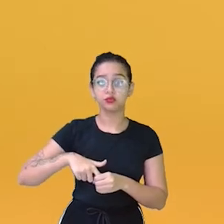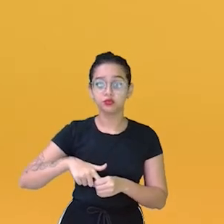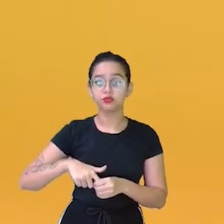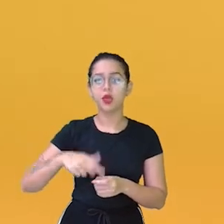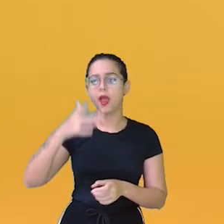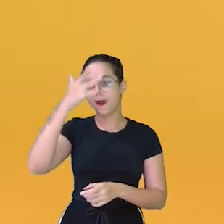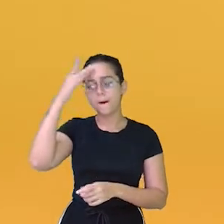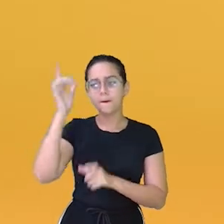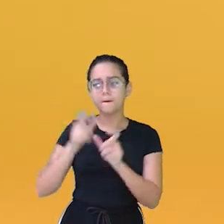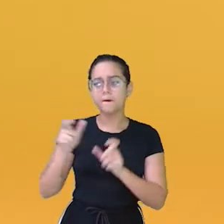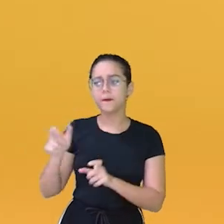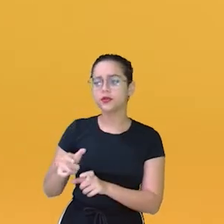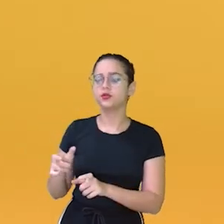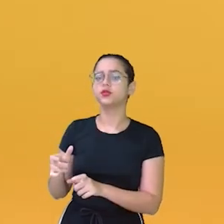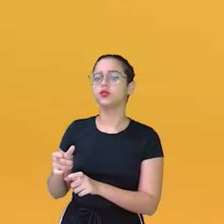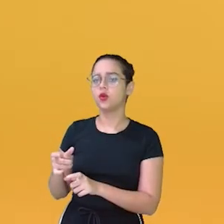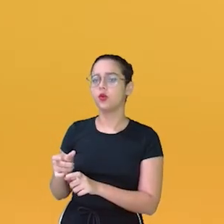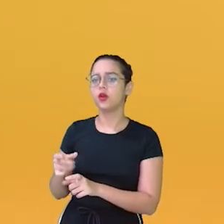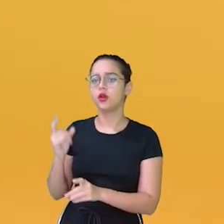encontravam para